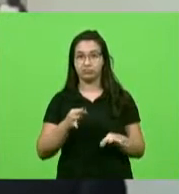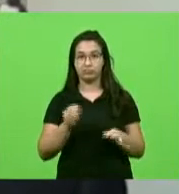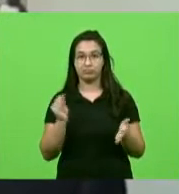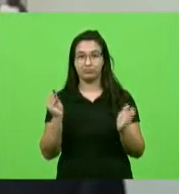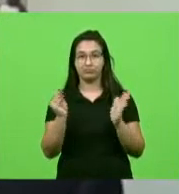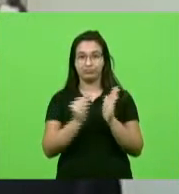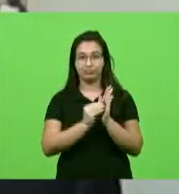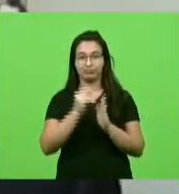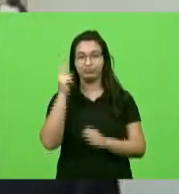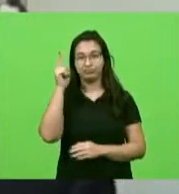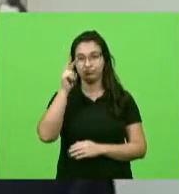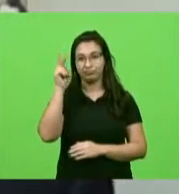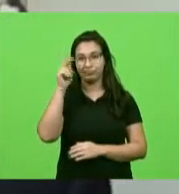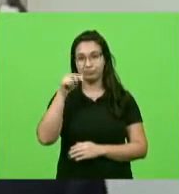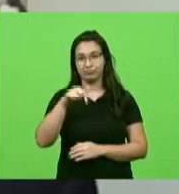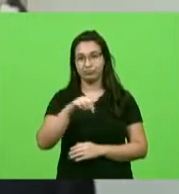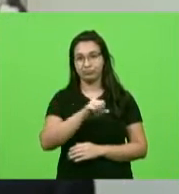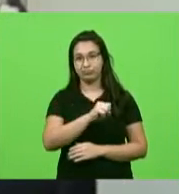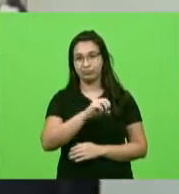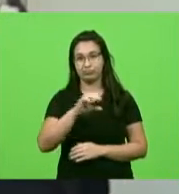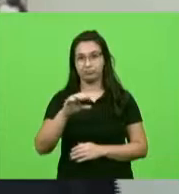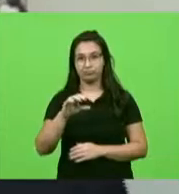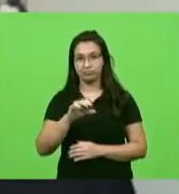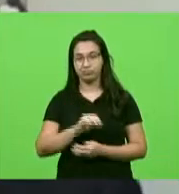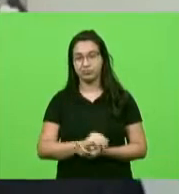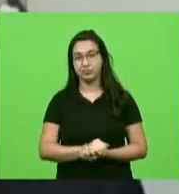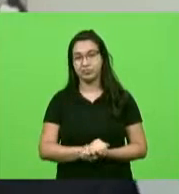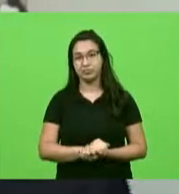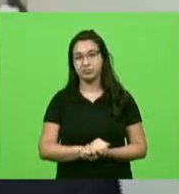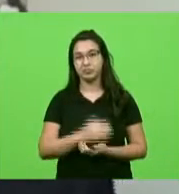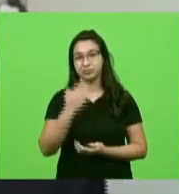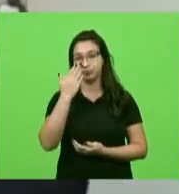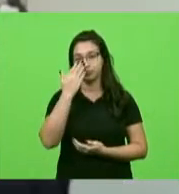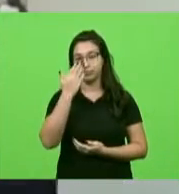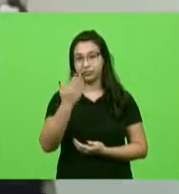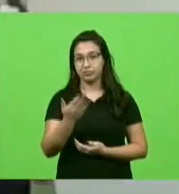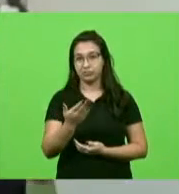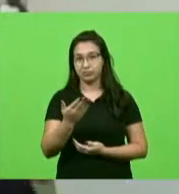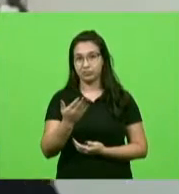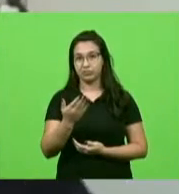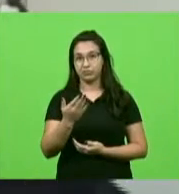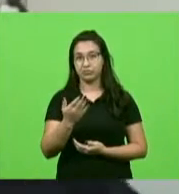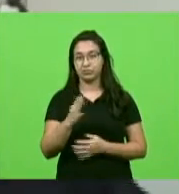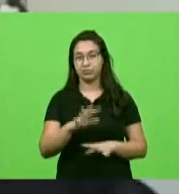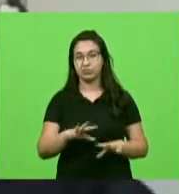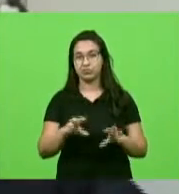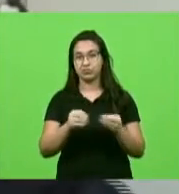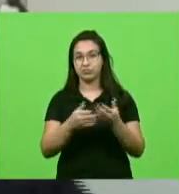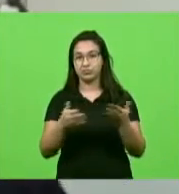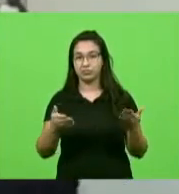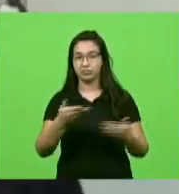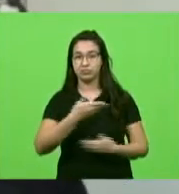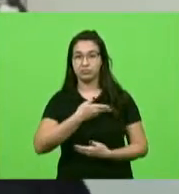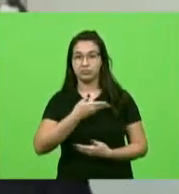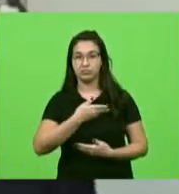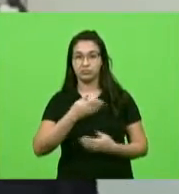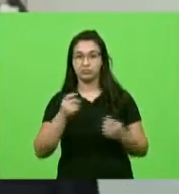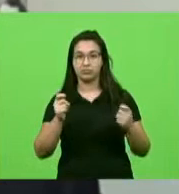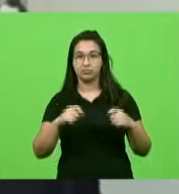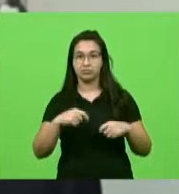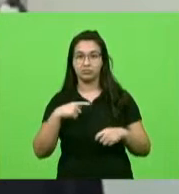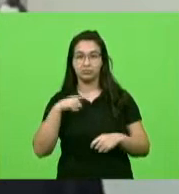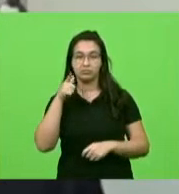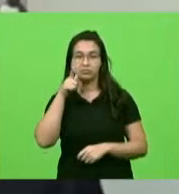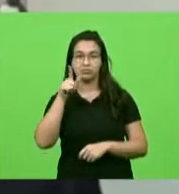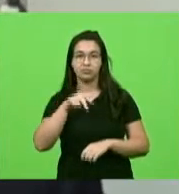histórico para Santa Catarina. Agradecer a Deus e aos colegas a oportunidade de estar aqui,